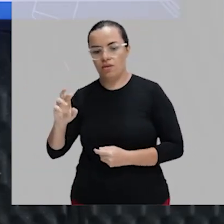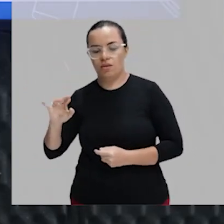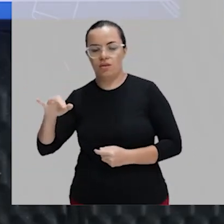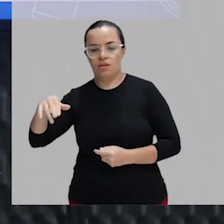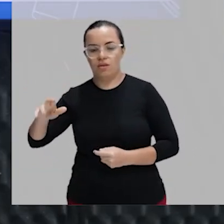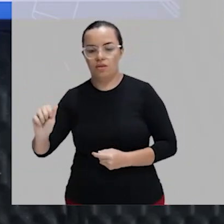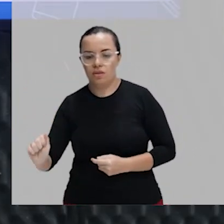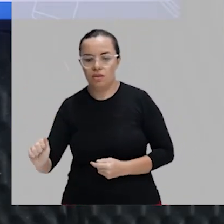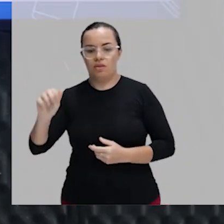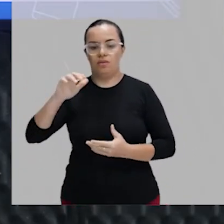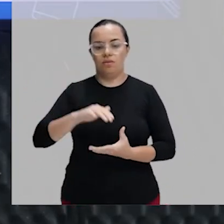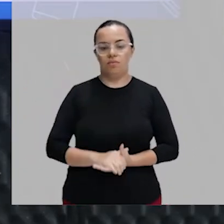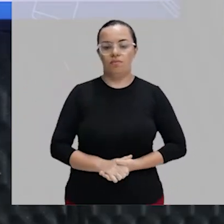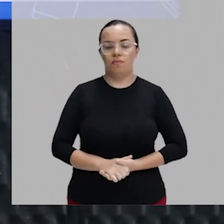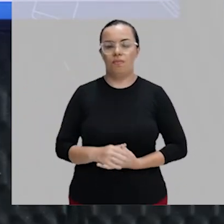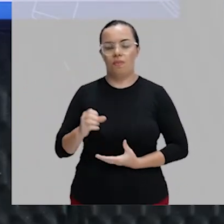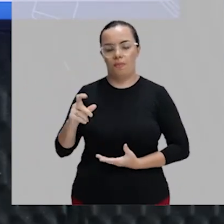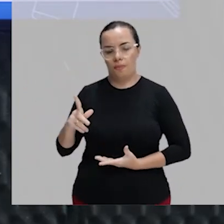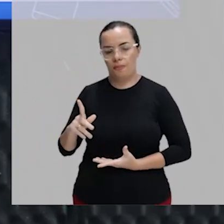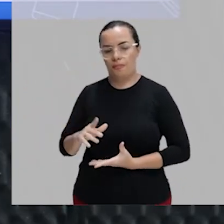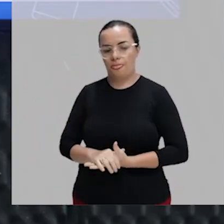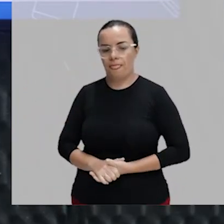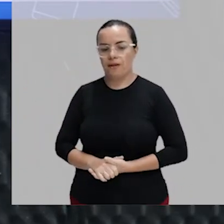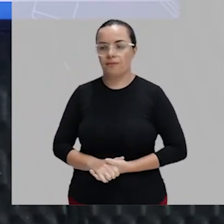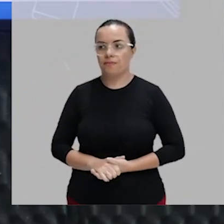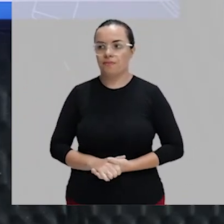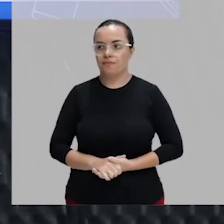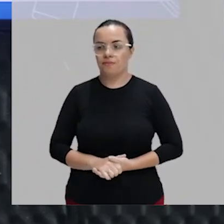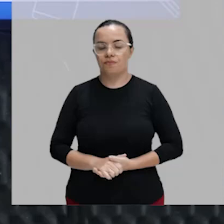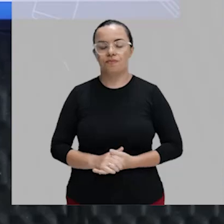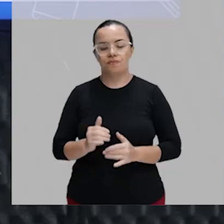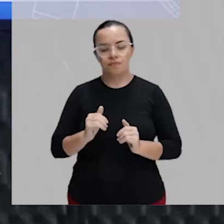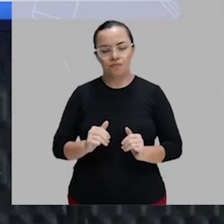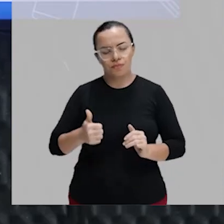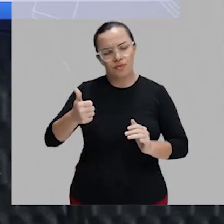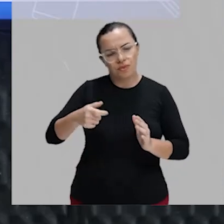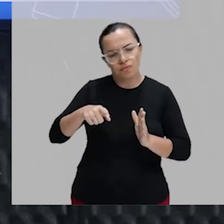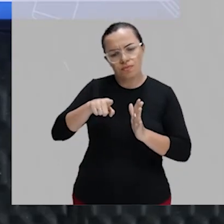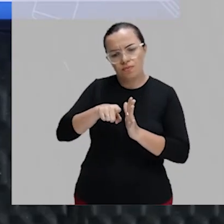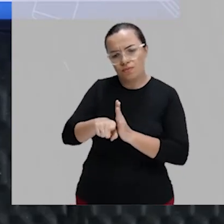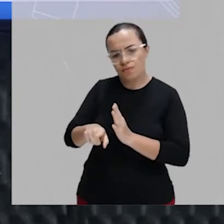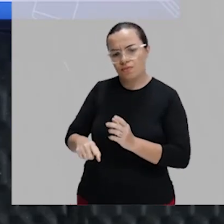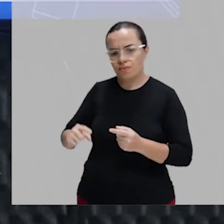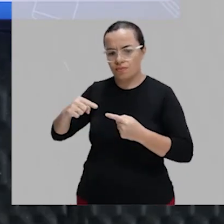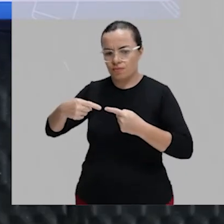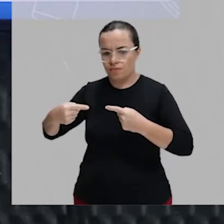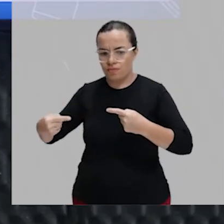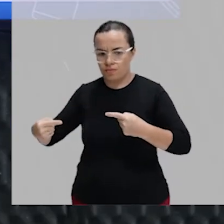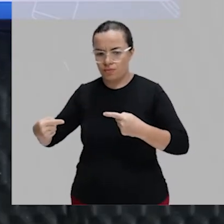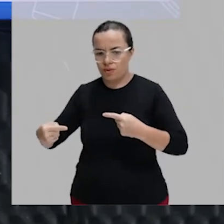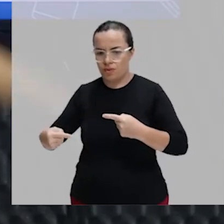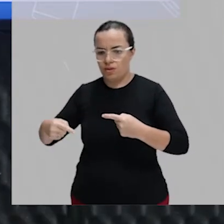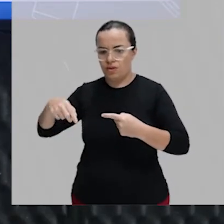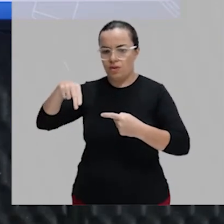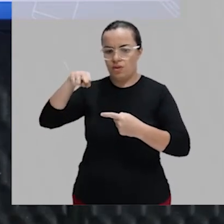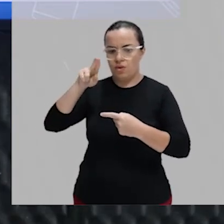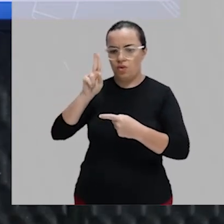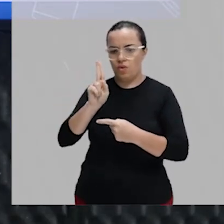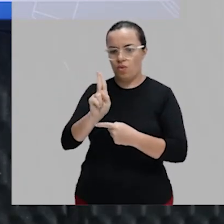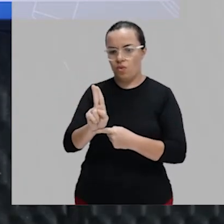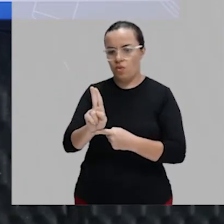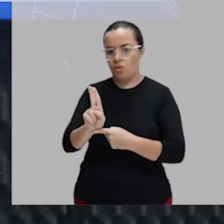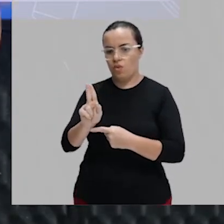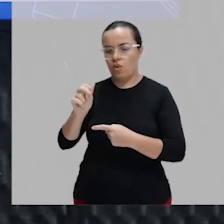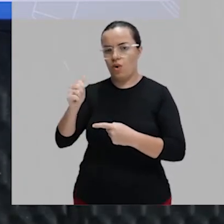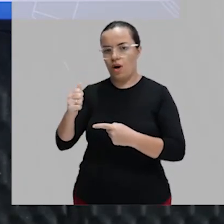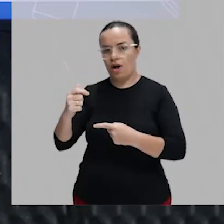ok? E ele coloca uma informação dizendo que o códon UAG é terminal, ou